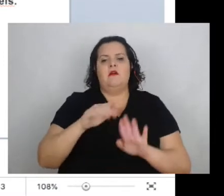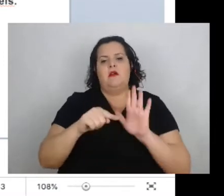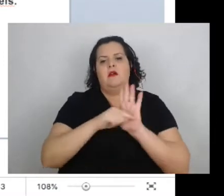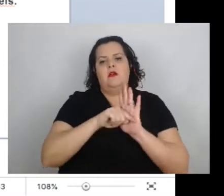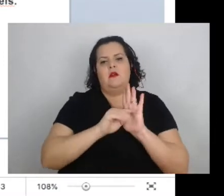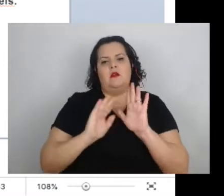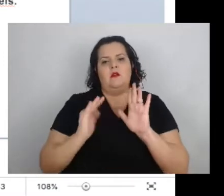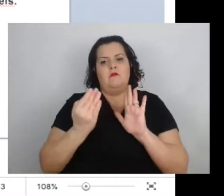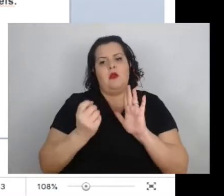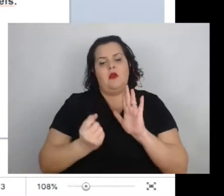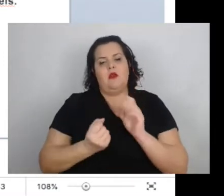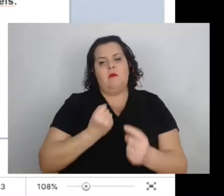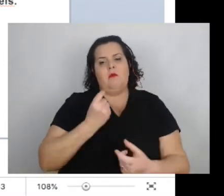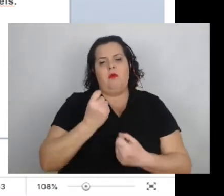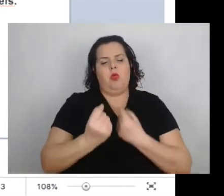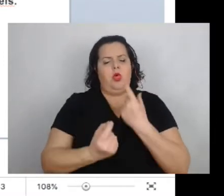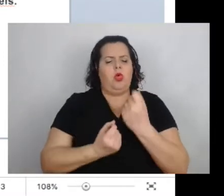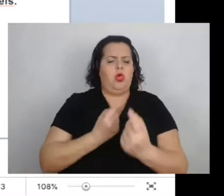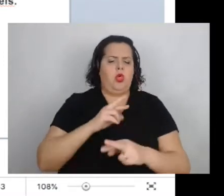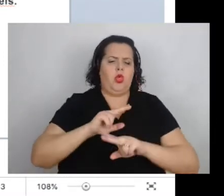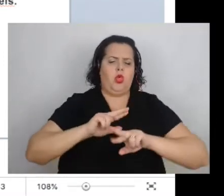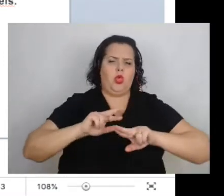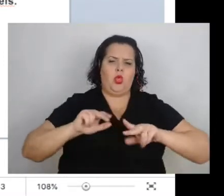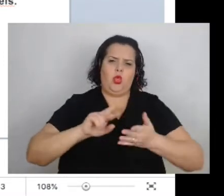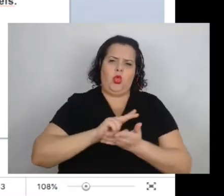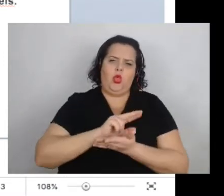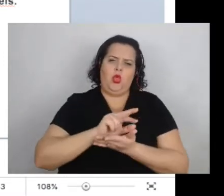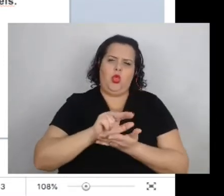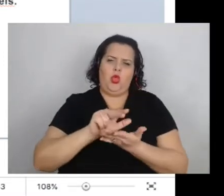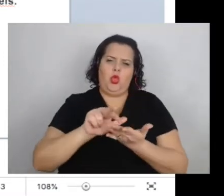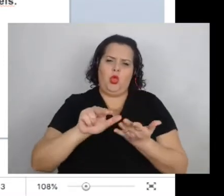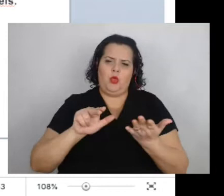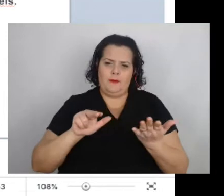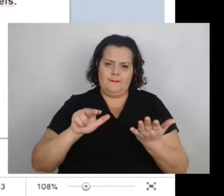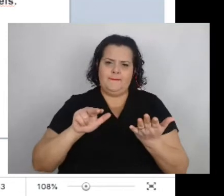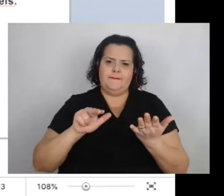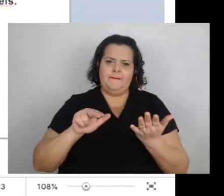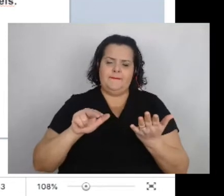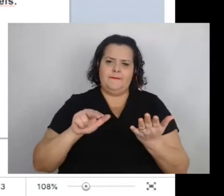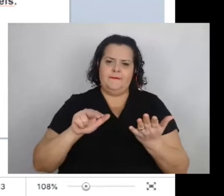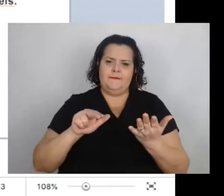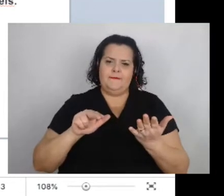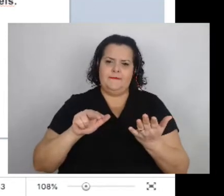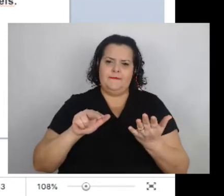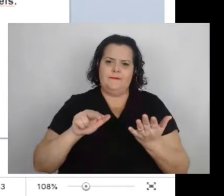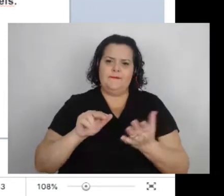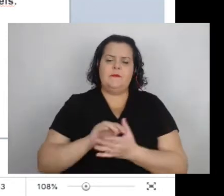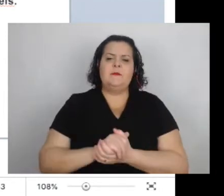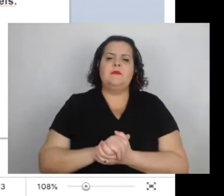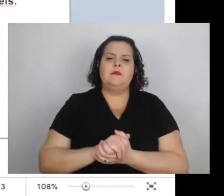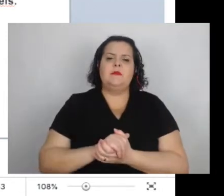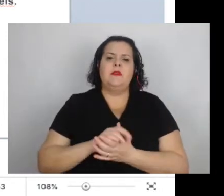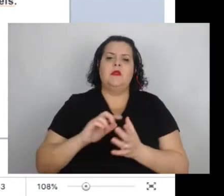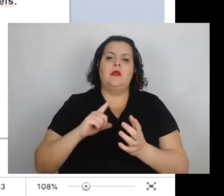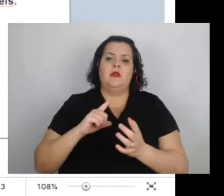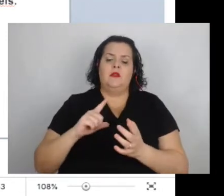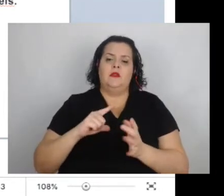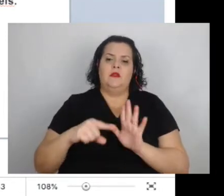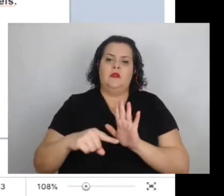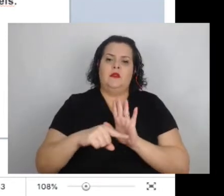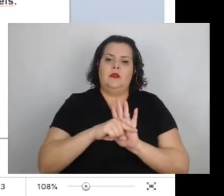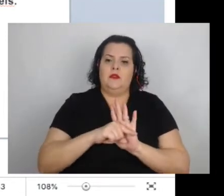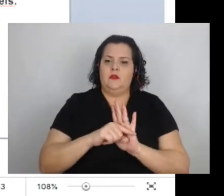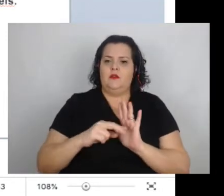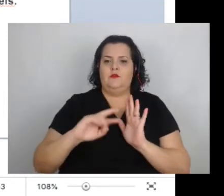inúmeros fatores. Um teste molecular positivo não representa necessariamente replicação viral, e, porém, um